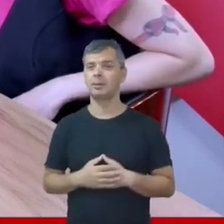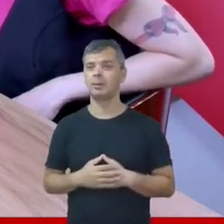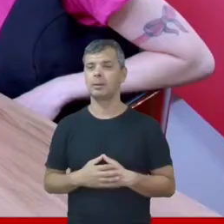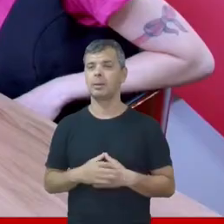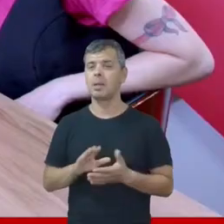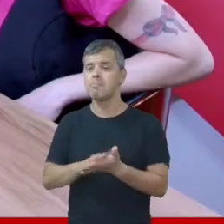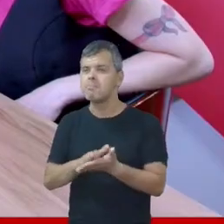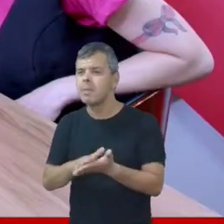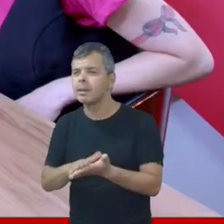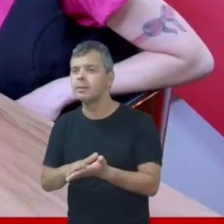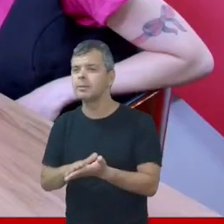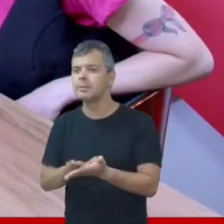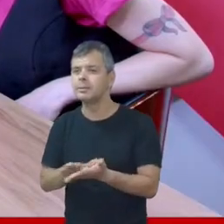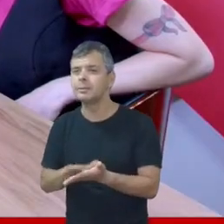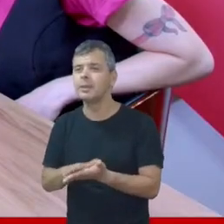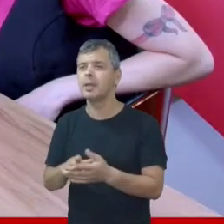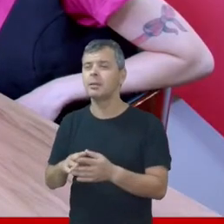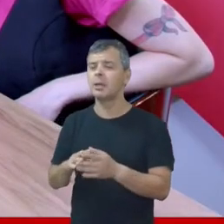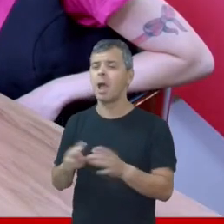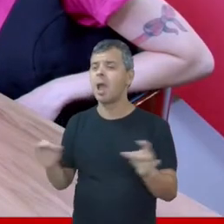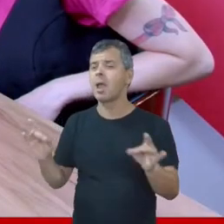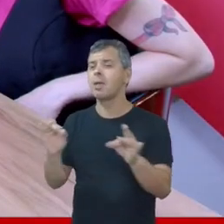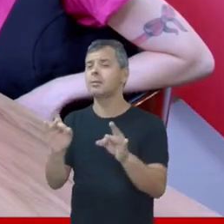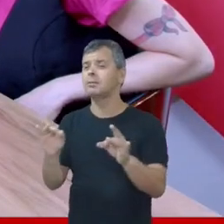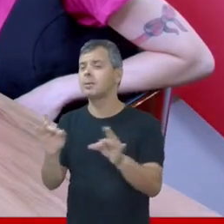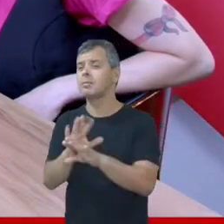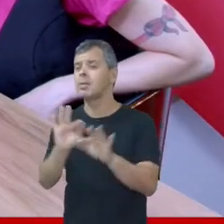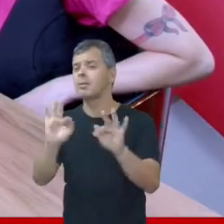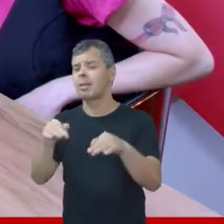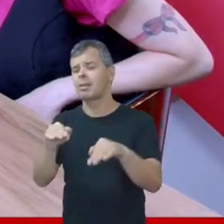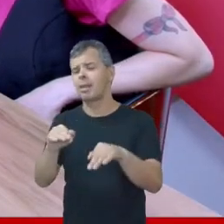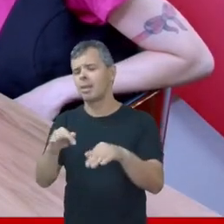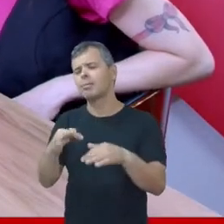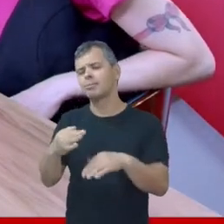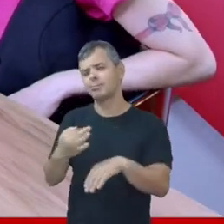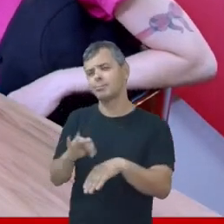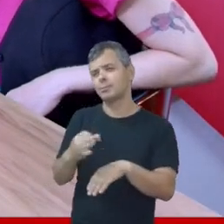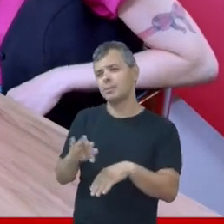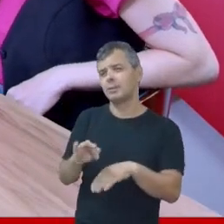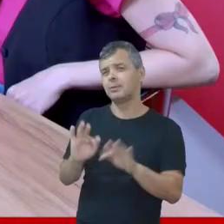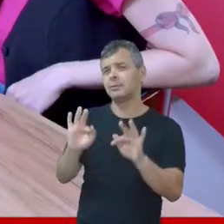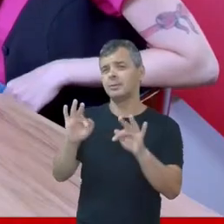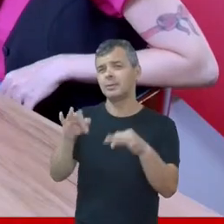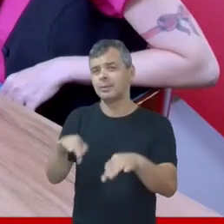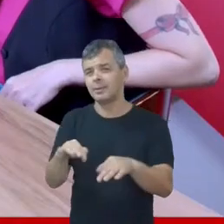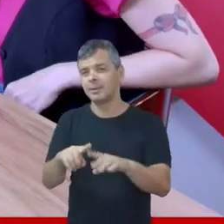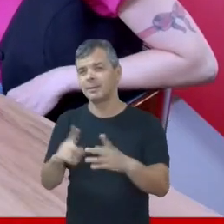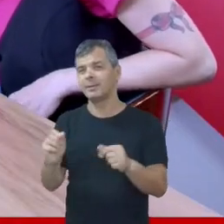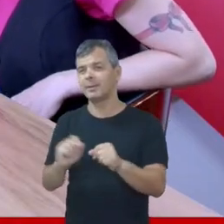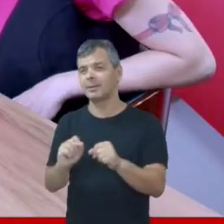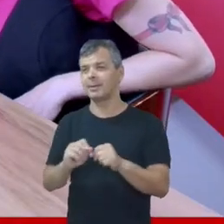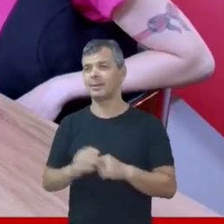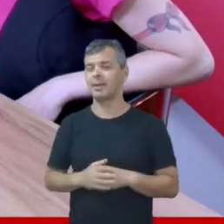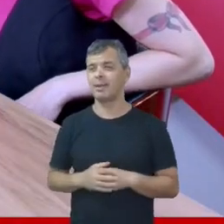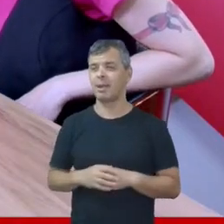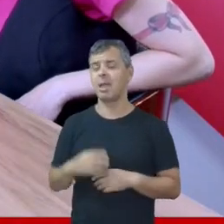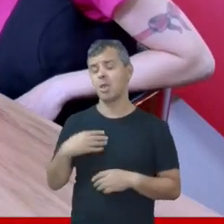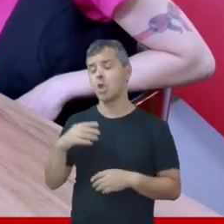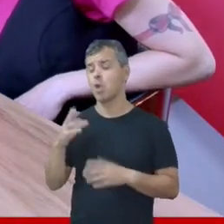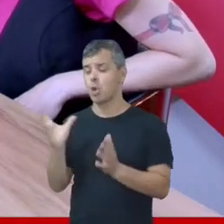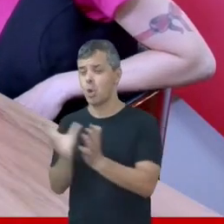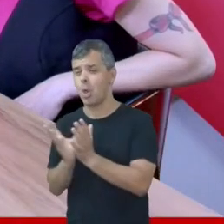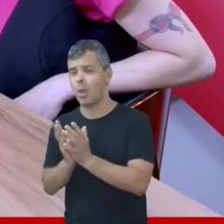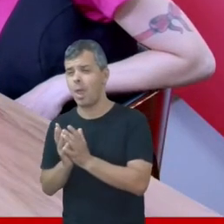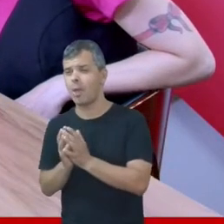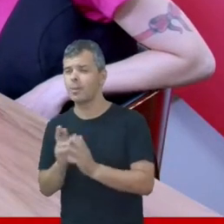É, um pagodezinho. Puxa, chegamos ao fim, tá doendo sim. Ai, chega a primeira voz. Essa galera tá